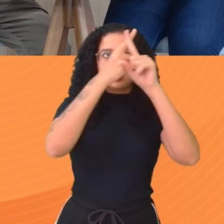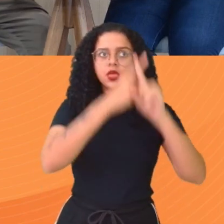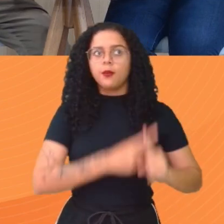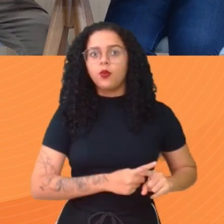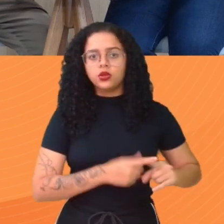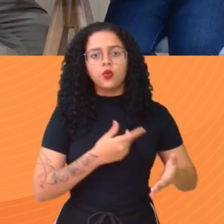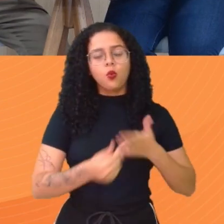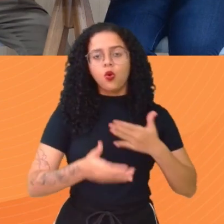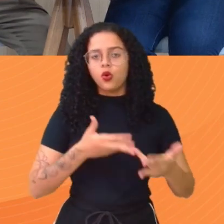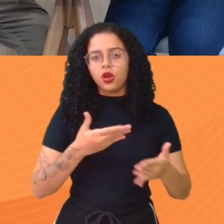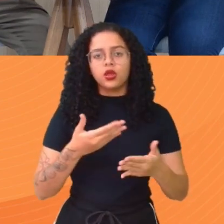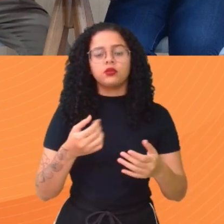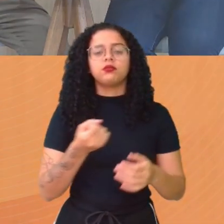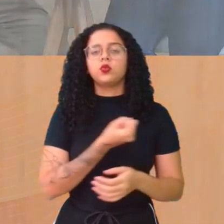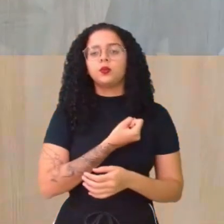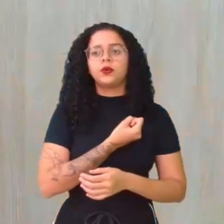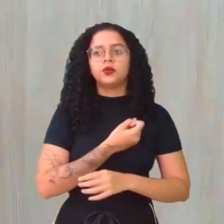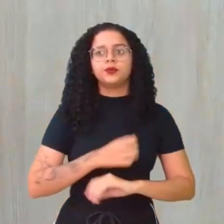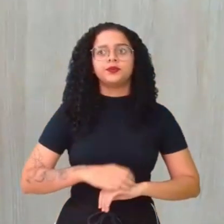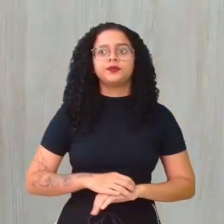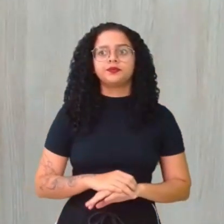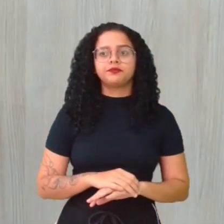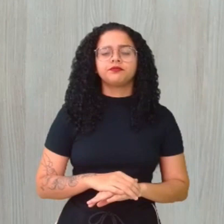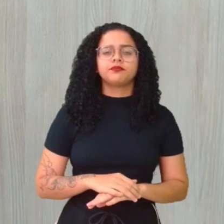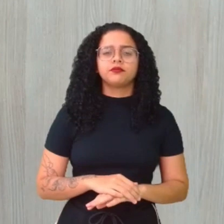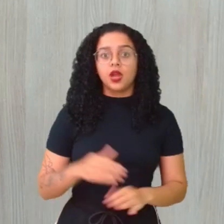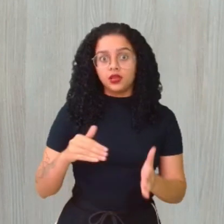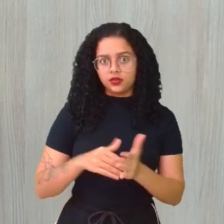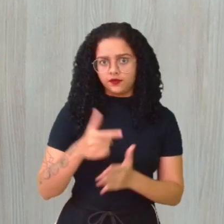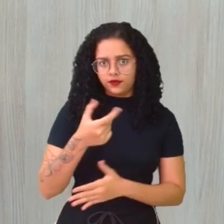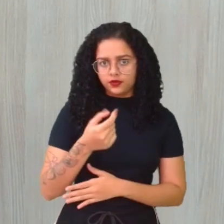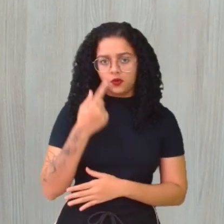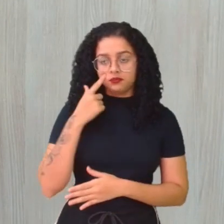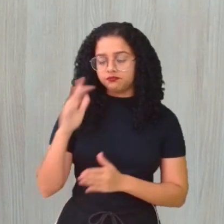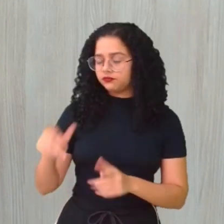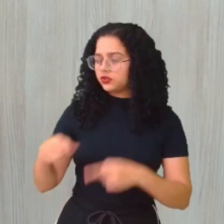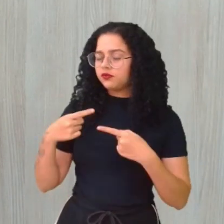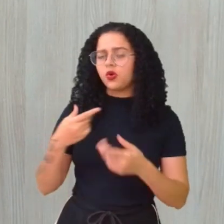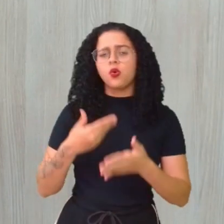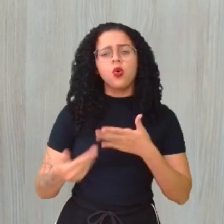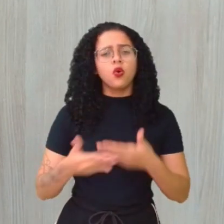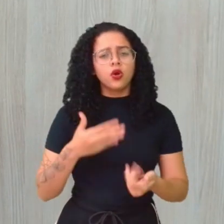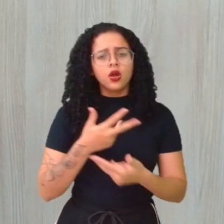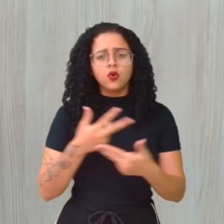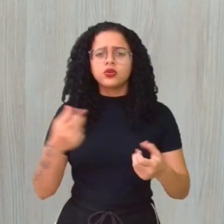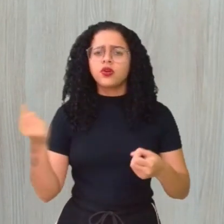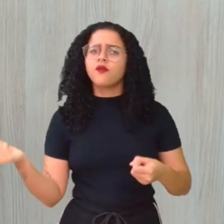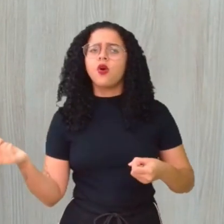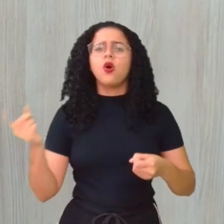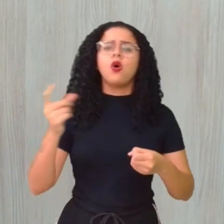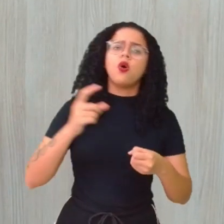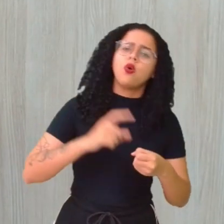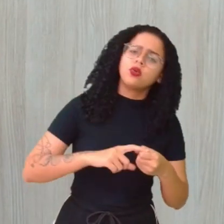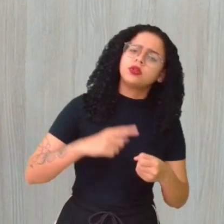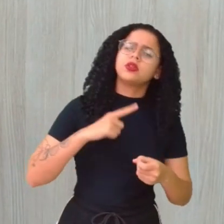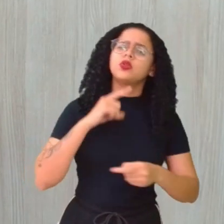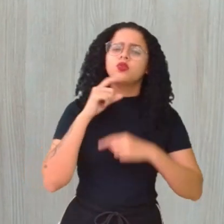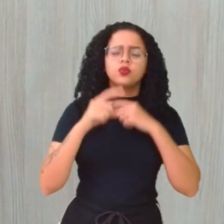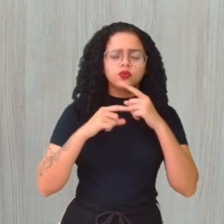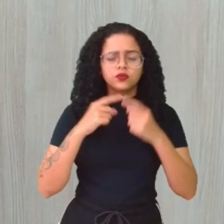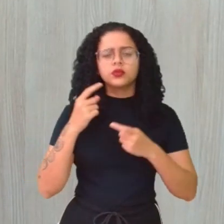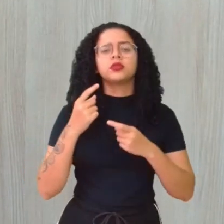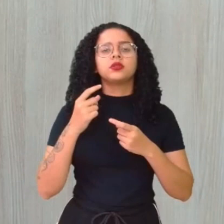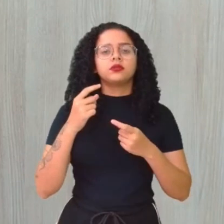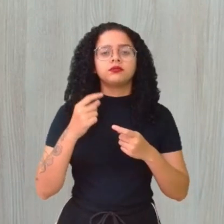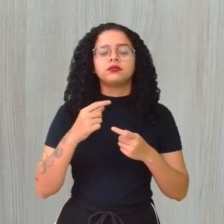número até 20. Exatamente. Olha aí o desafio. E, gente, qualquer coisa, como a gente já falou, volta lá. Ficou alguma